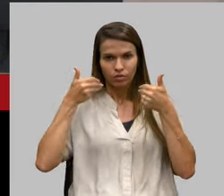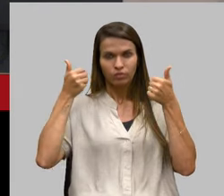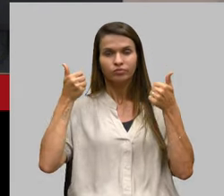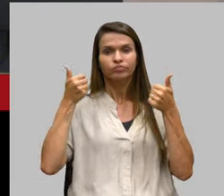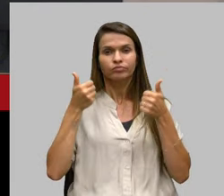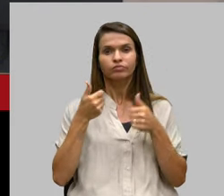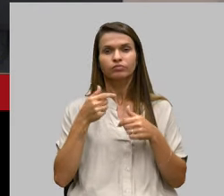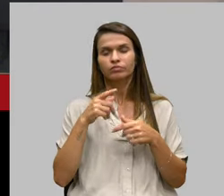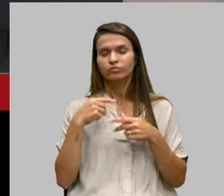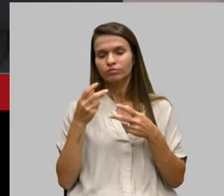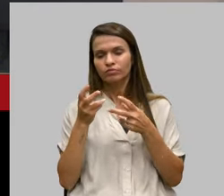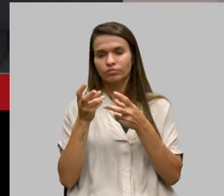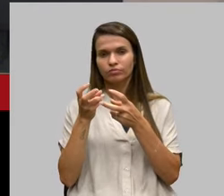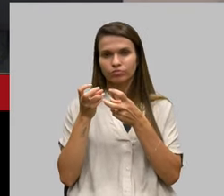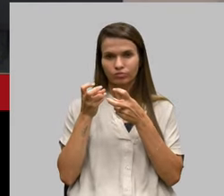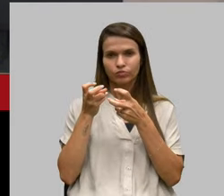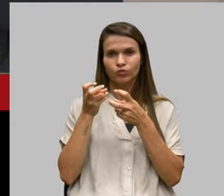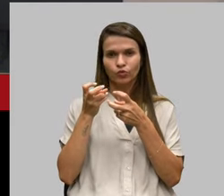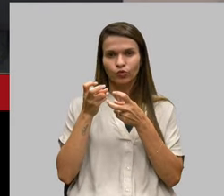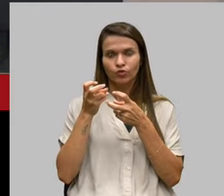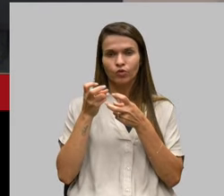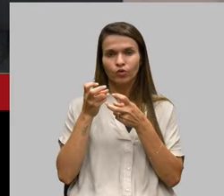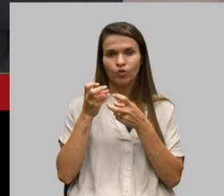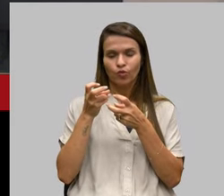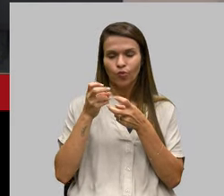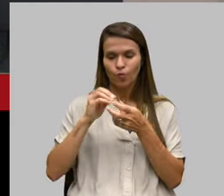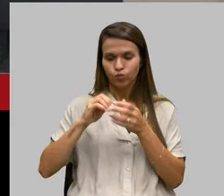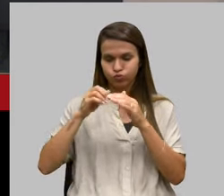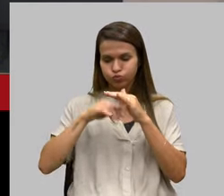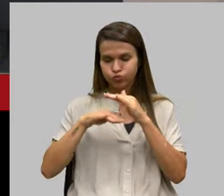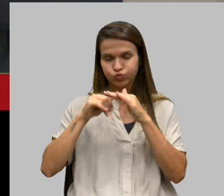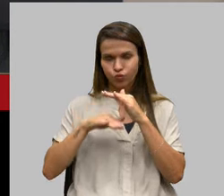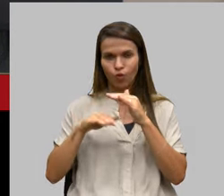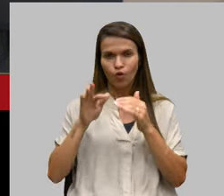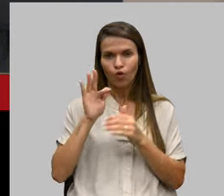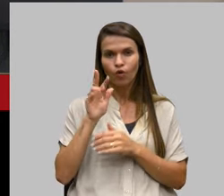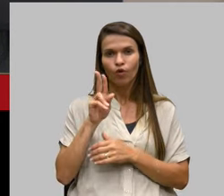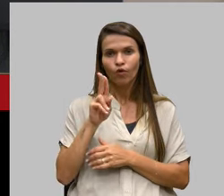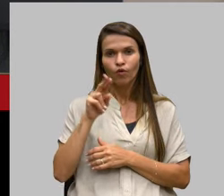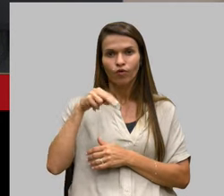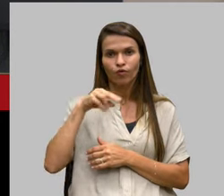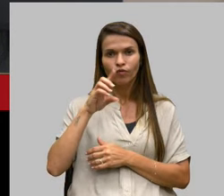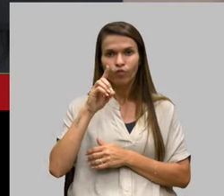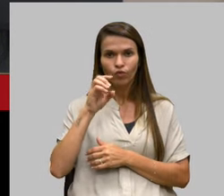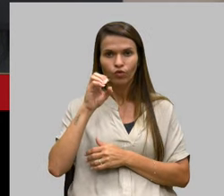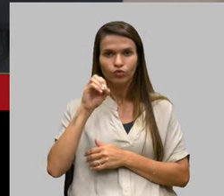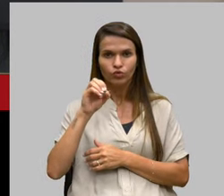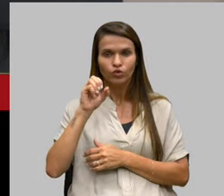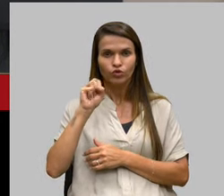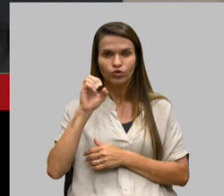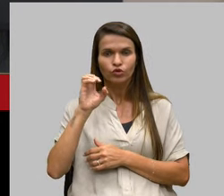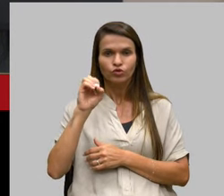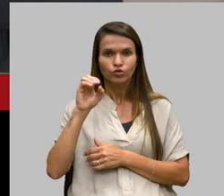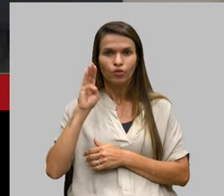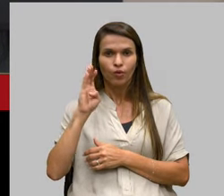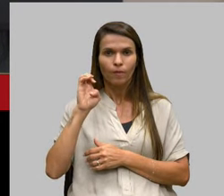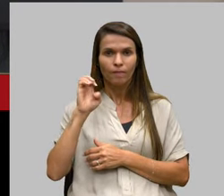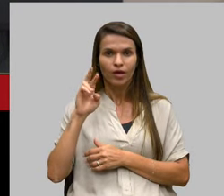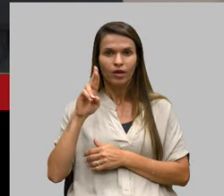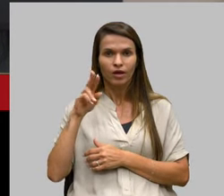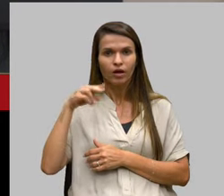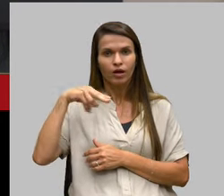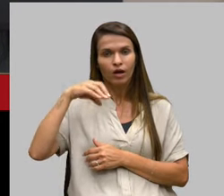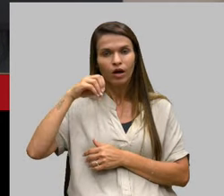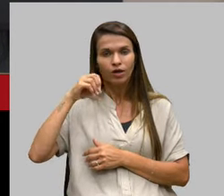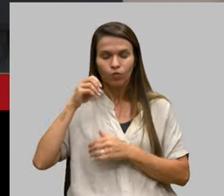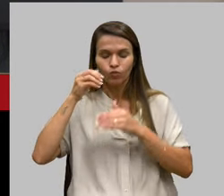constituído um um fundo chamado fundo soberano onde você vai guardando o dinheiro para gastar lá na frente